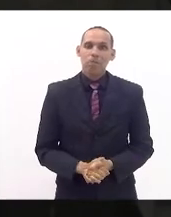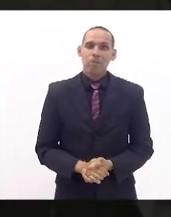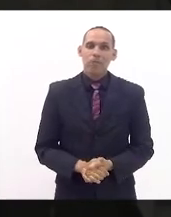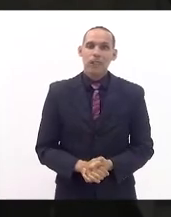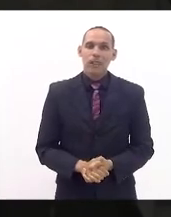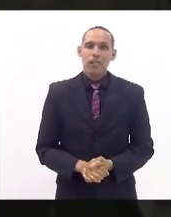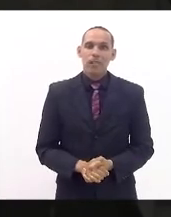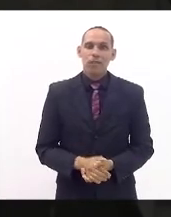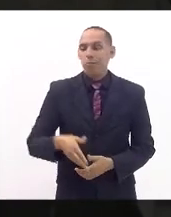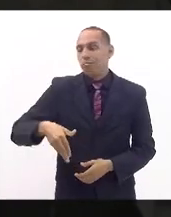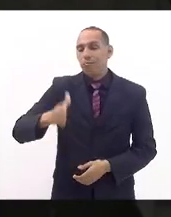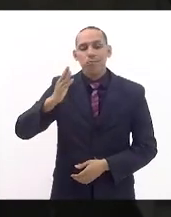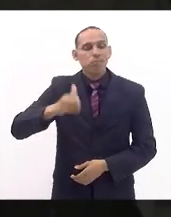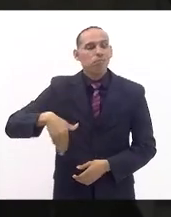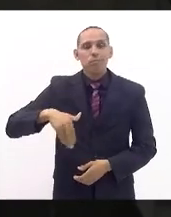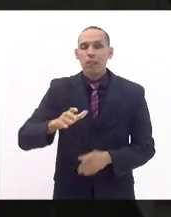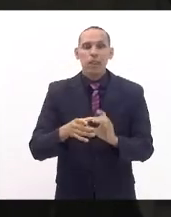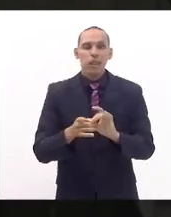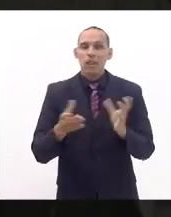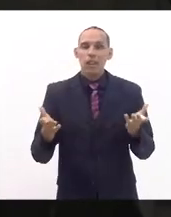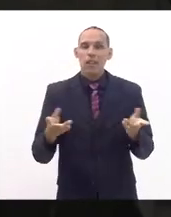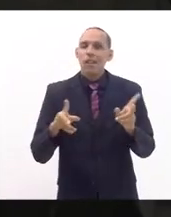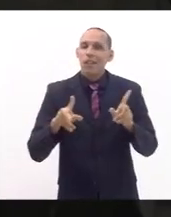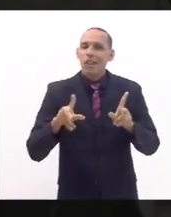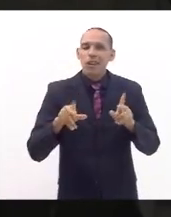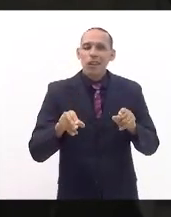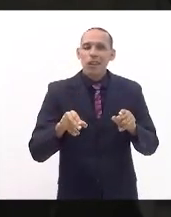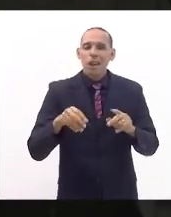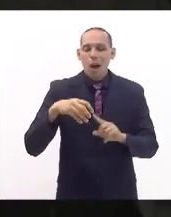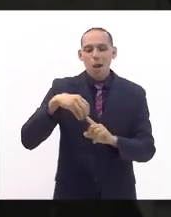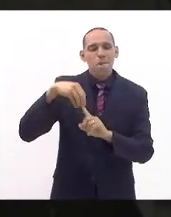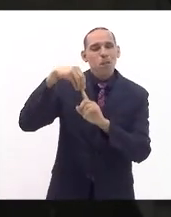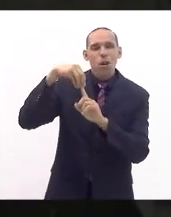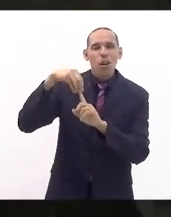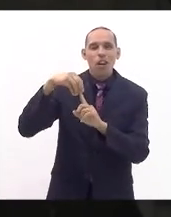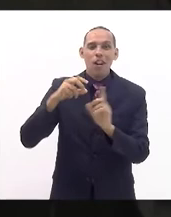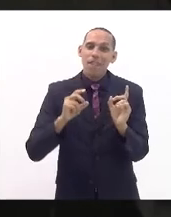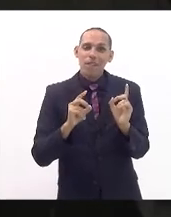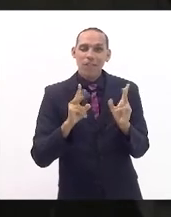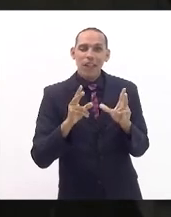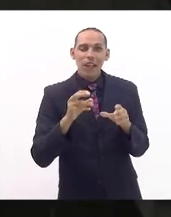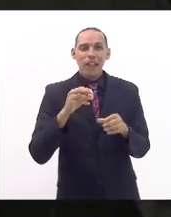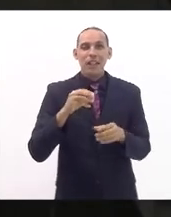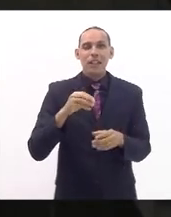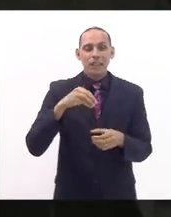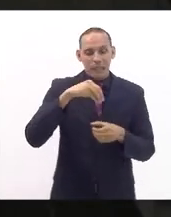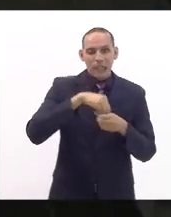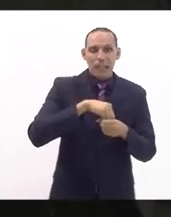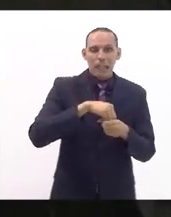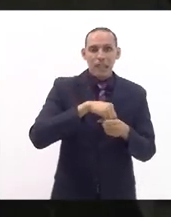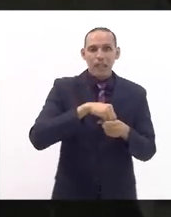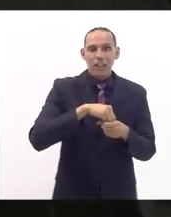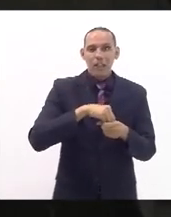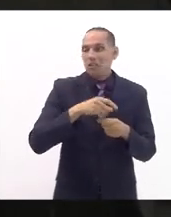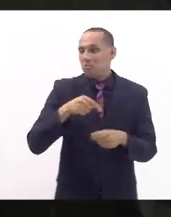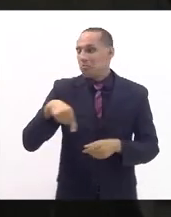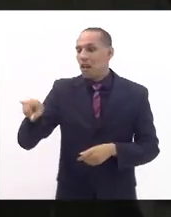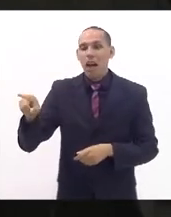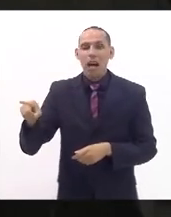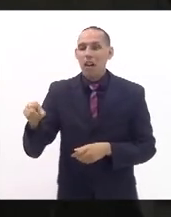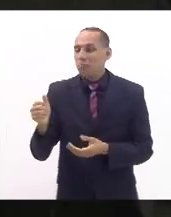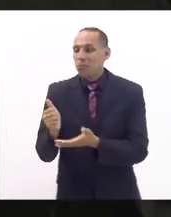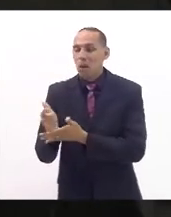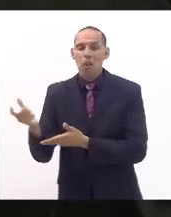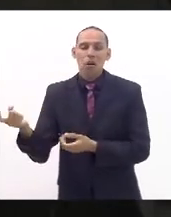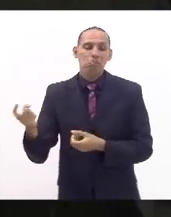direto. É como fosse um ponto, não é só para venda de quem está na estação, não. De quem está na estação, que tem fora da estação, vai lá e